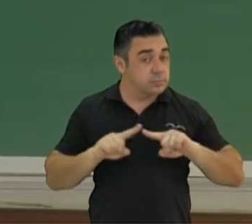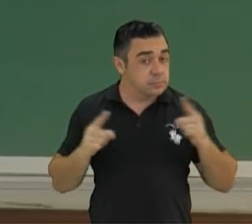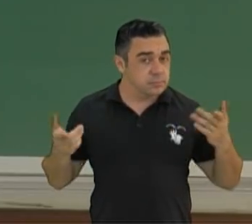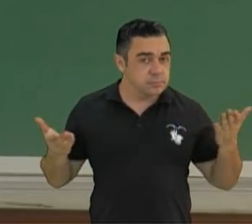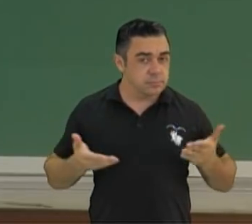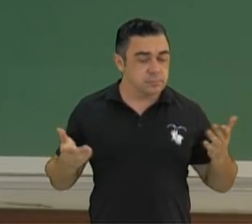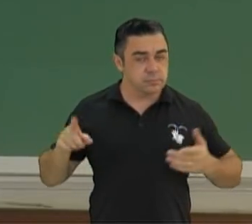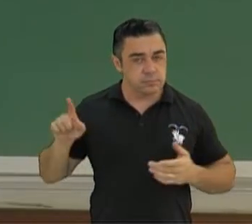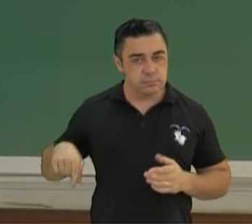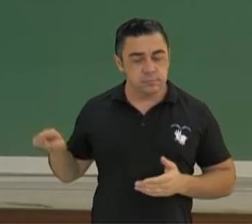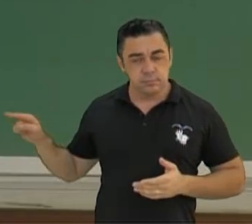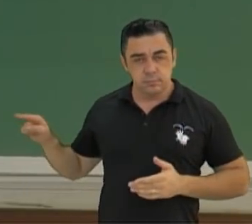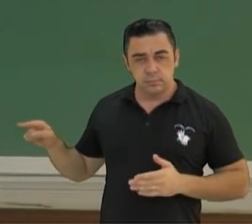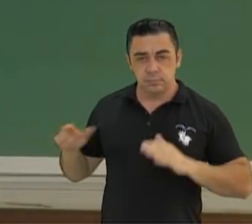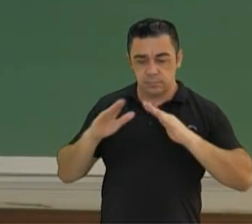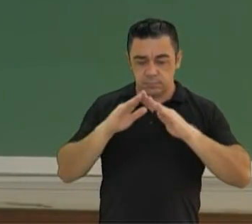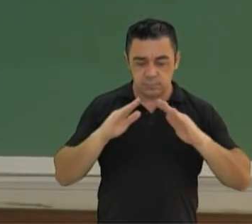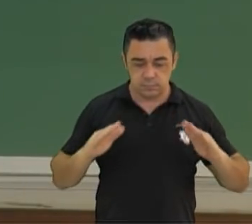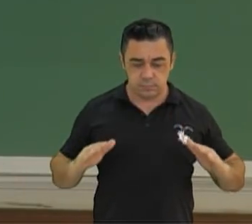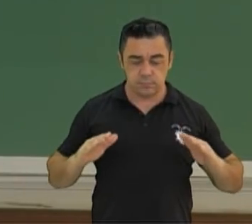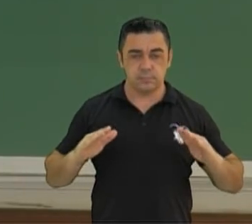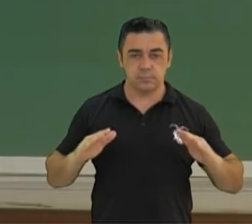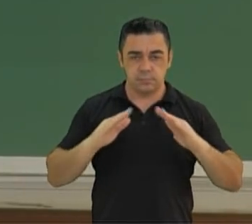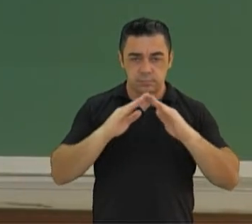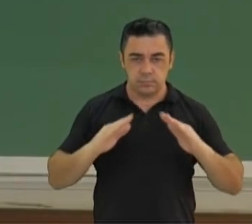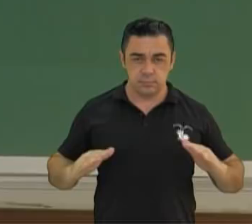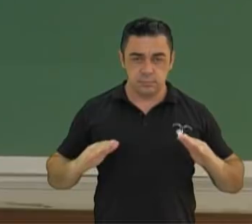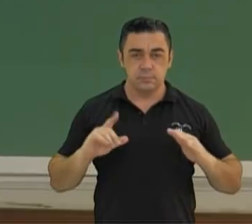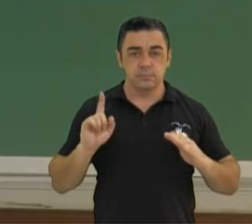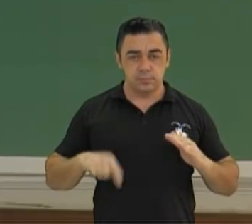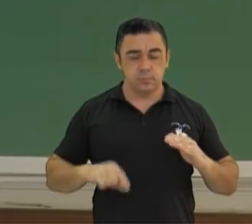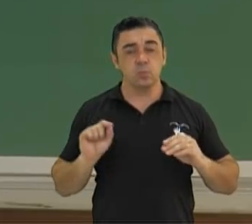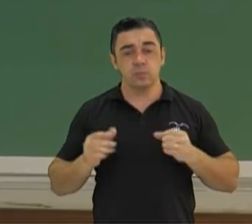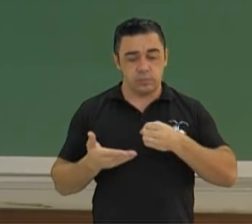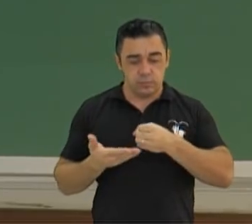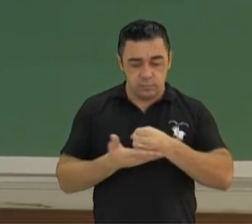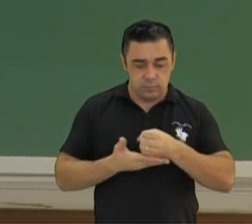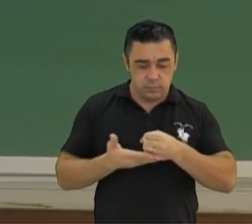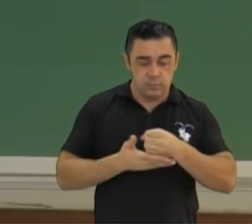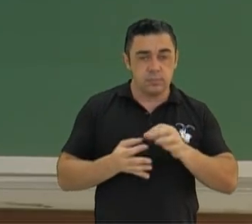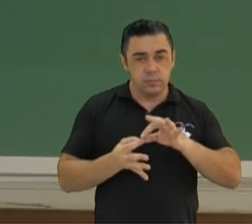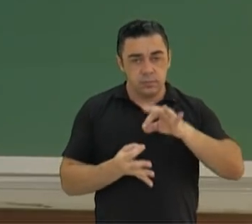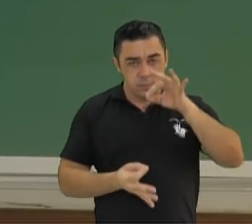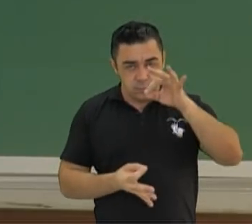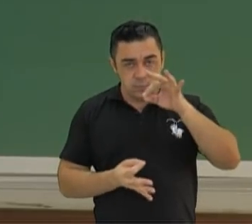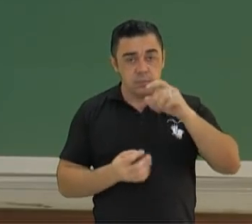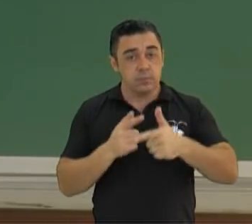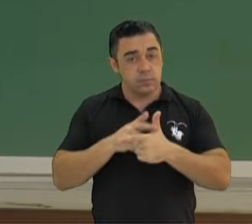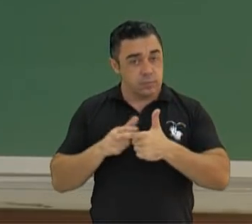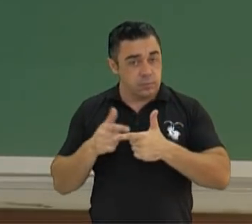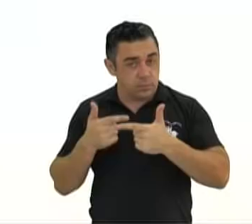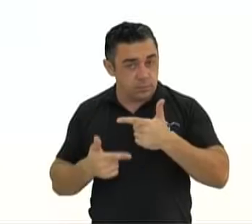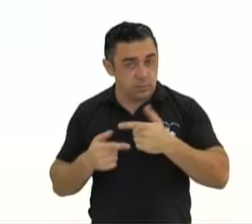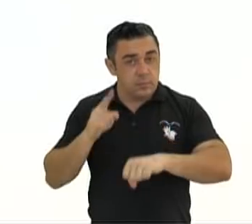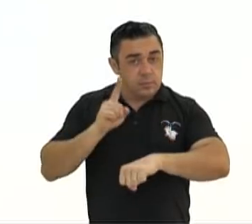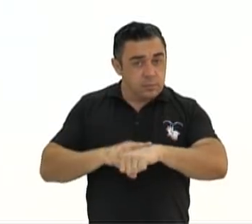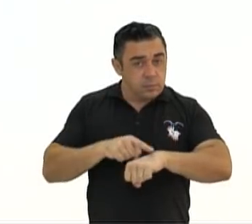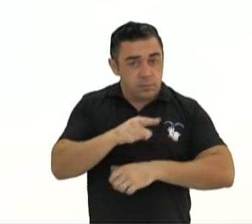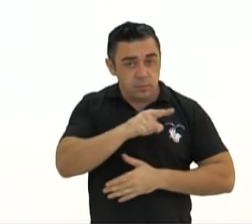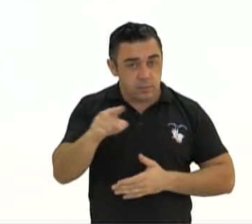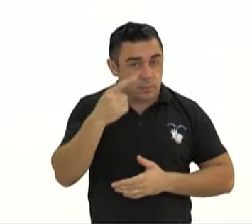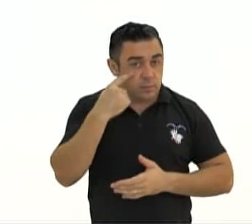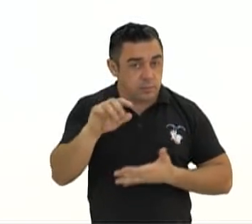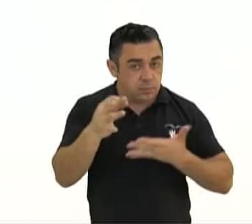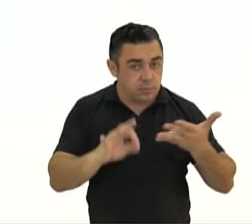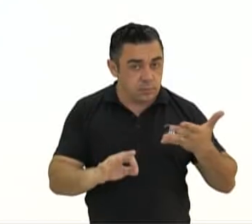fórmula do triângulo, que é base vezes altura divididos por 2. Um tempinho para vocês e daqui a pouco a gente corrige.